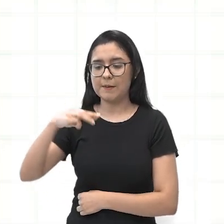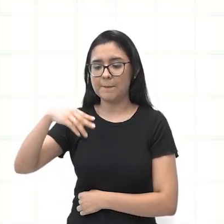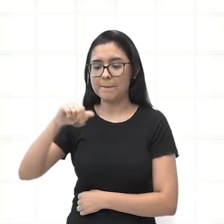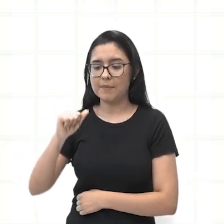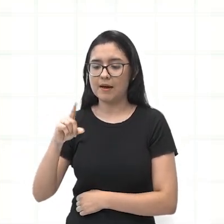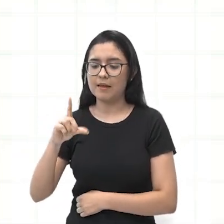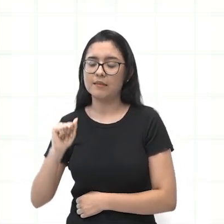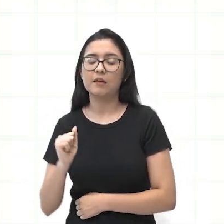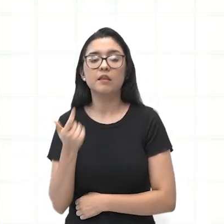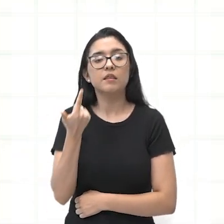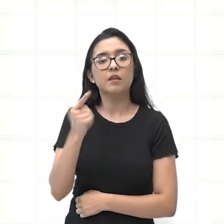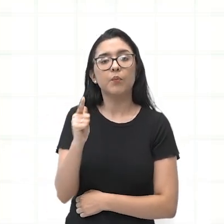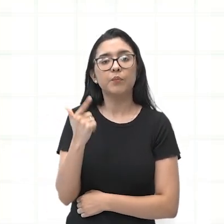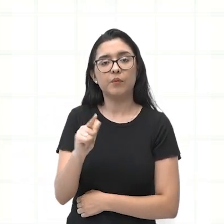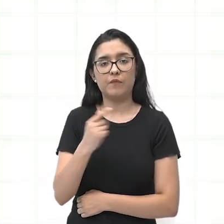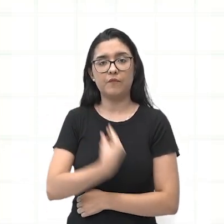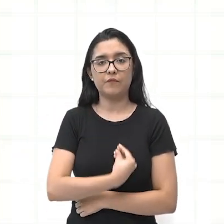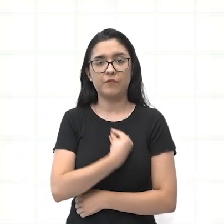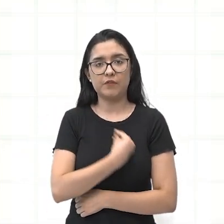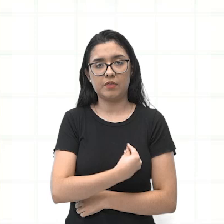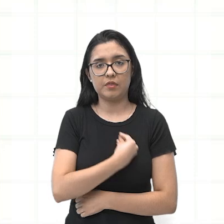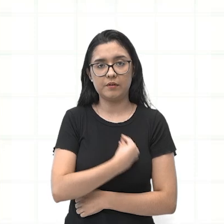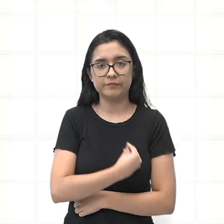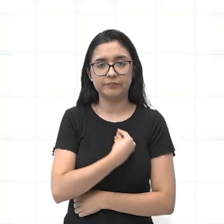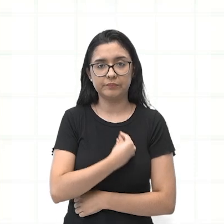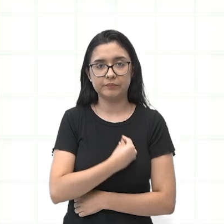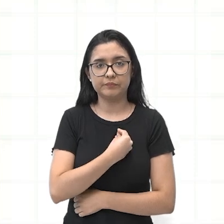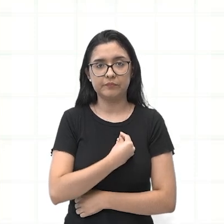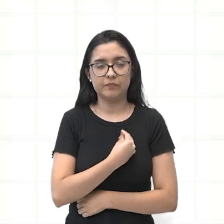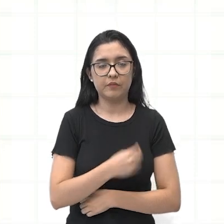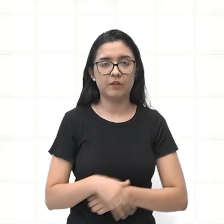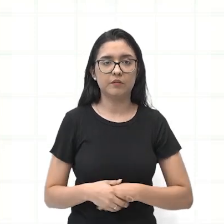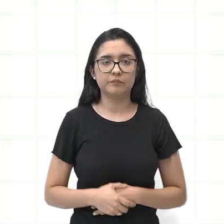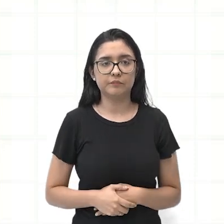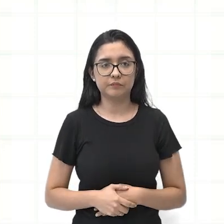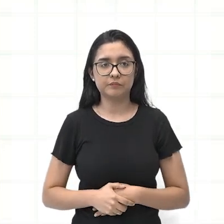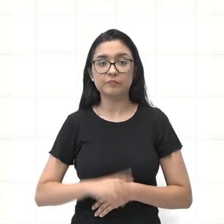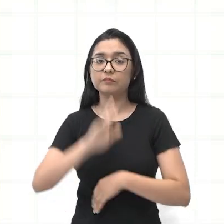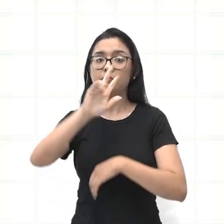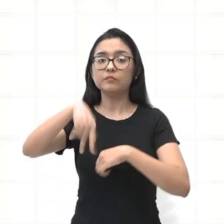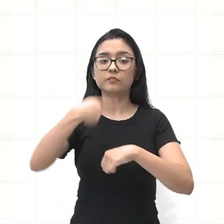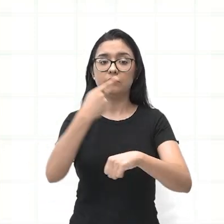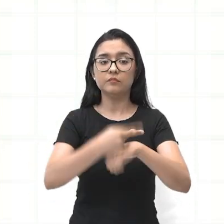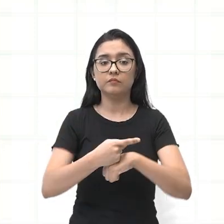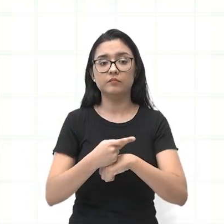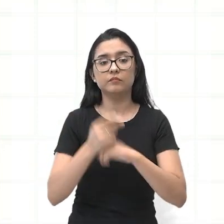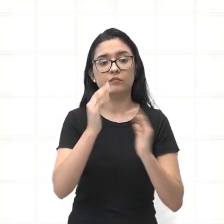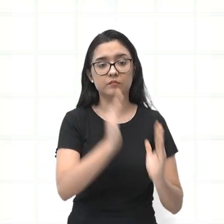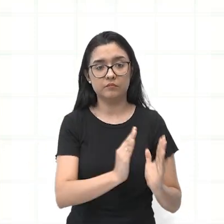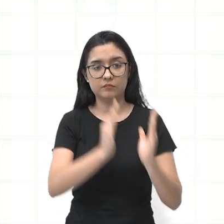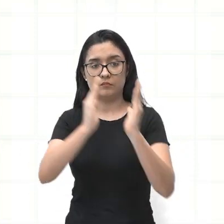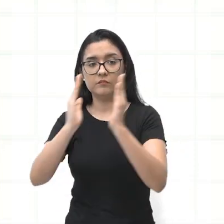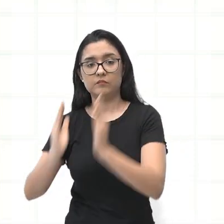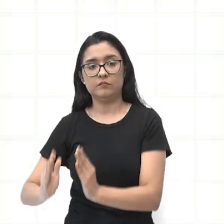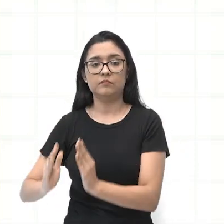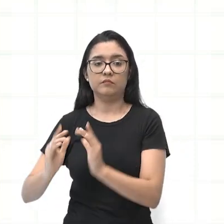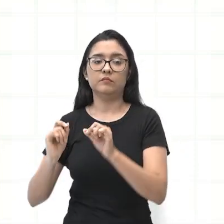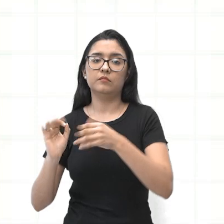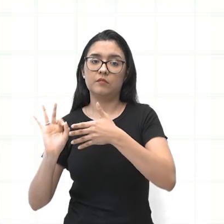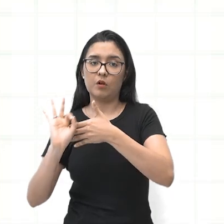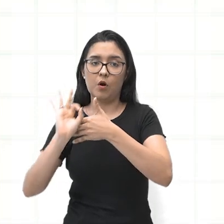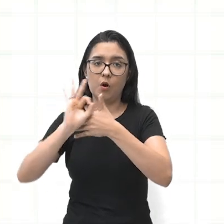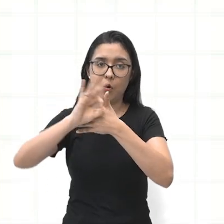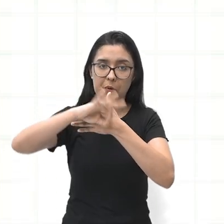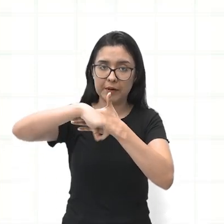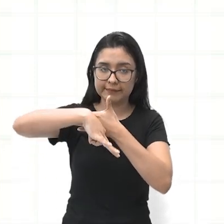sem vida, certo? E depois disso, a formação da organela,